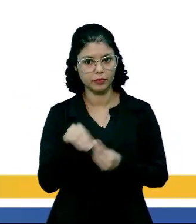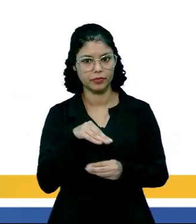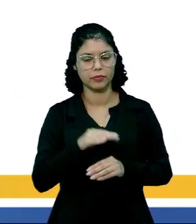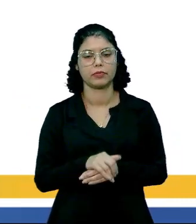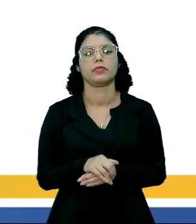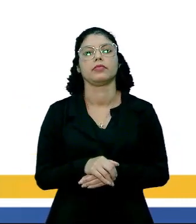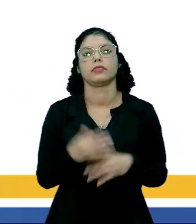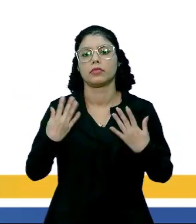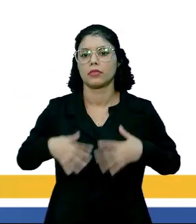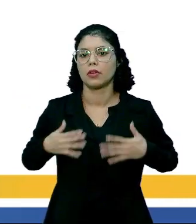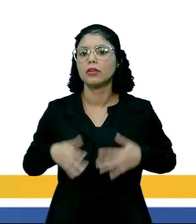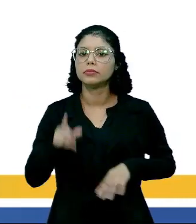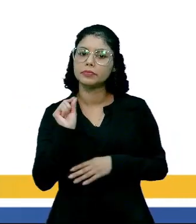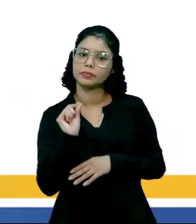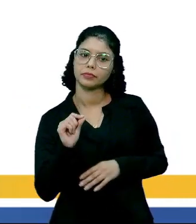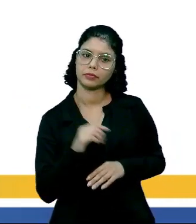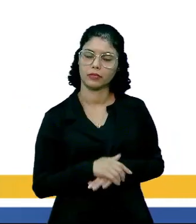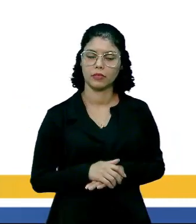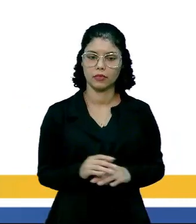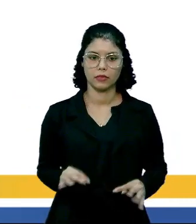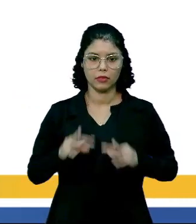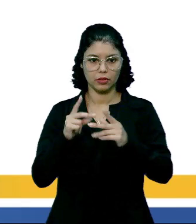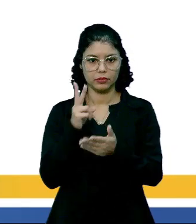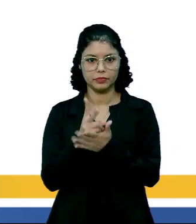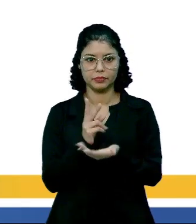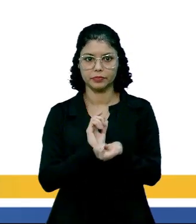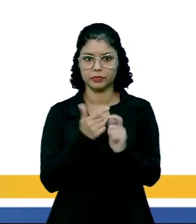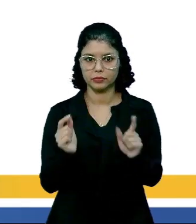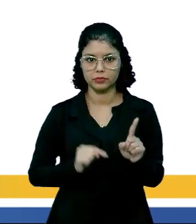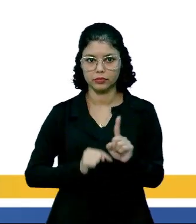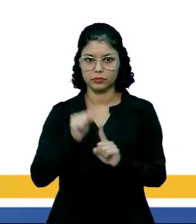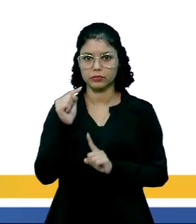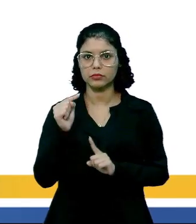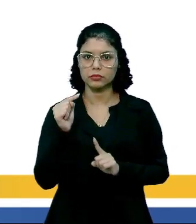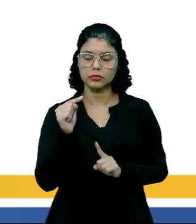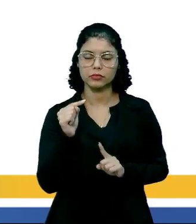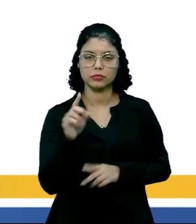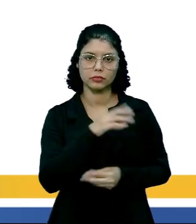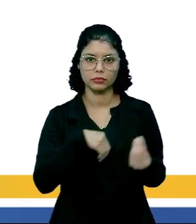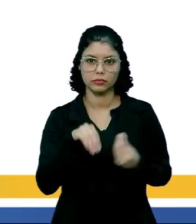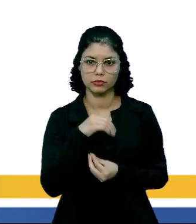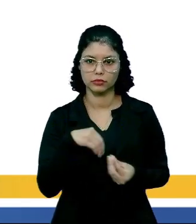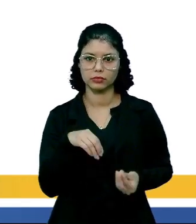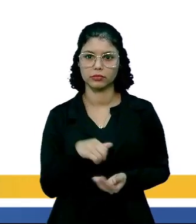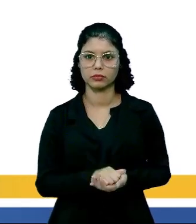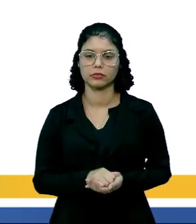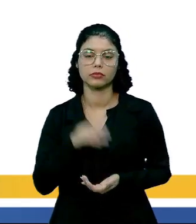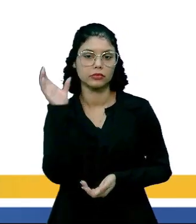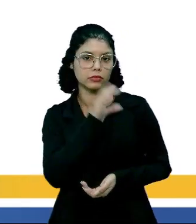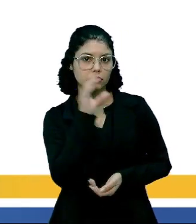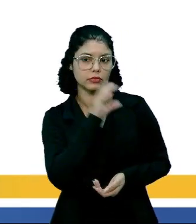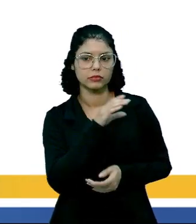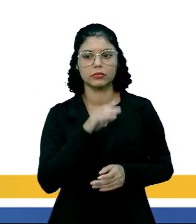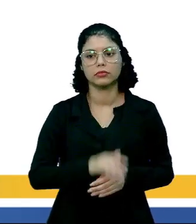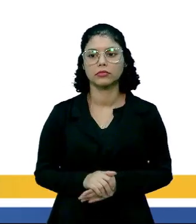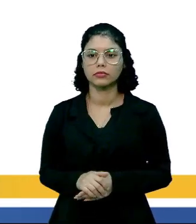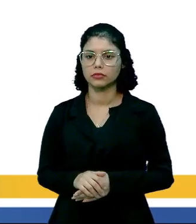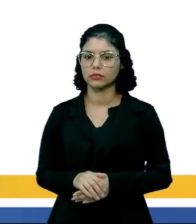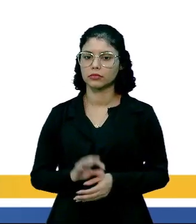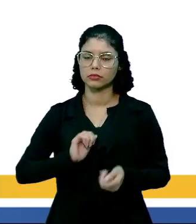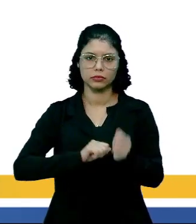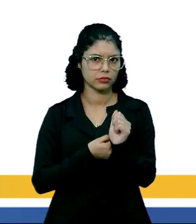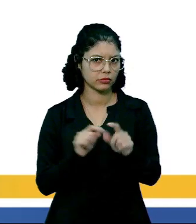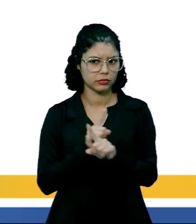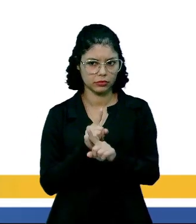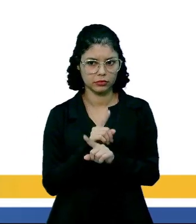a tranquilidade aí é o seguinte toda vez que se aumenta um desses efeitos a reação ela vai ser mais rápida então não tem